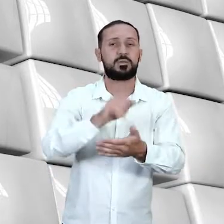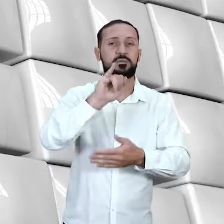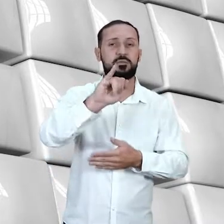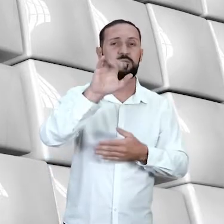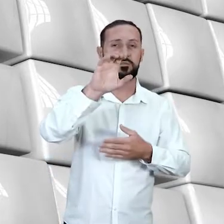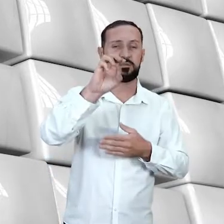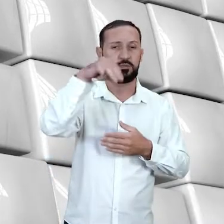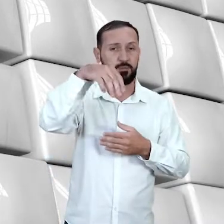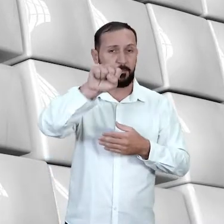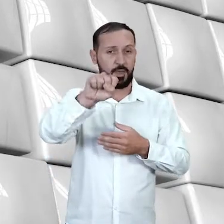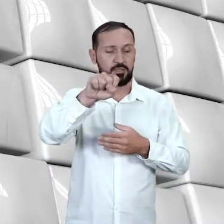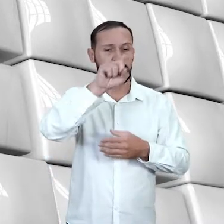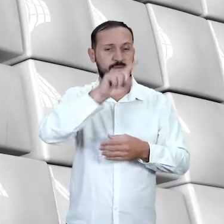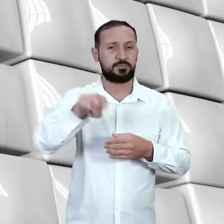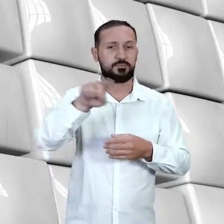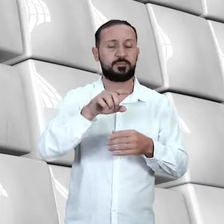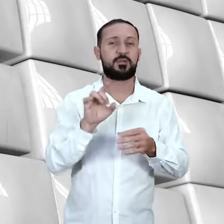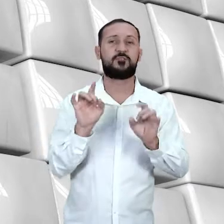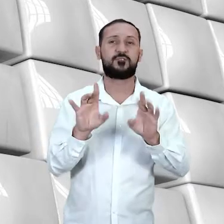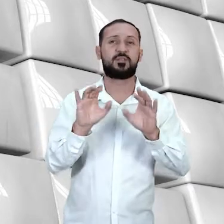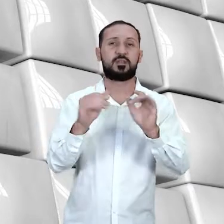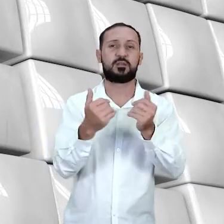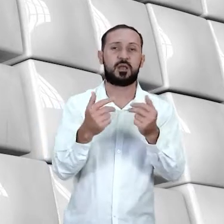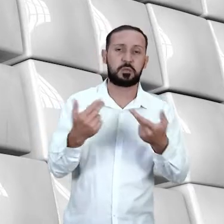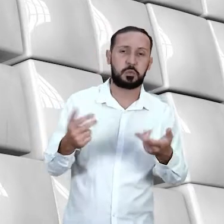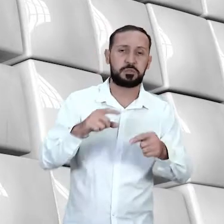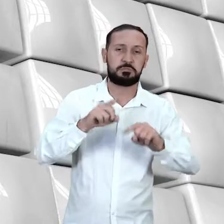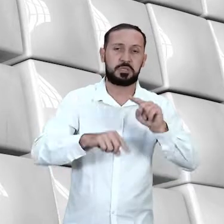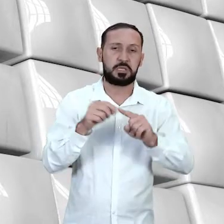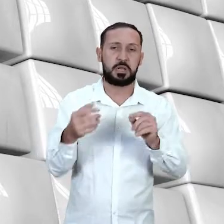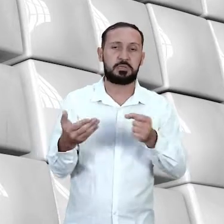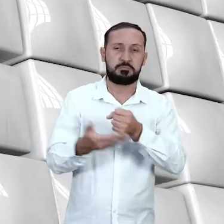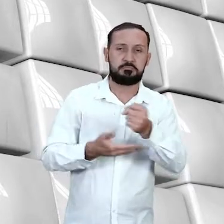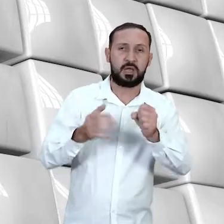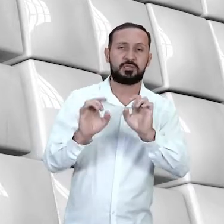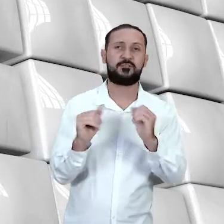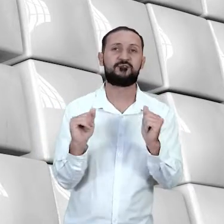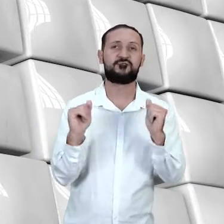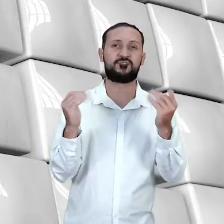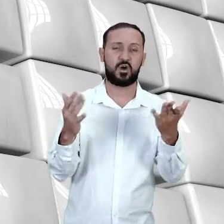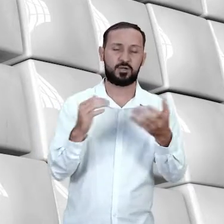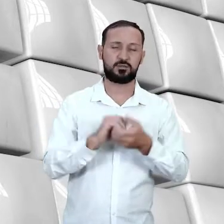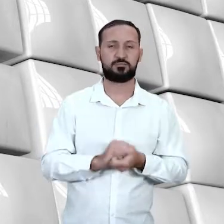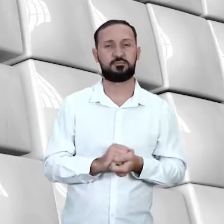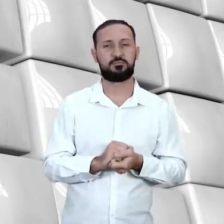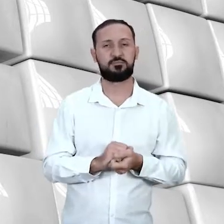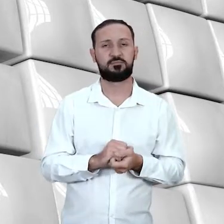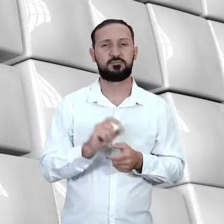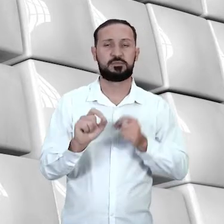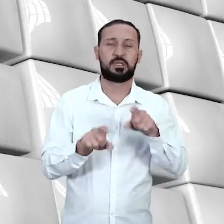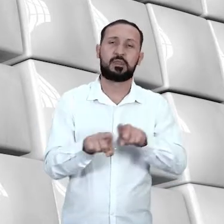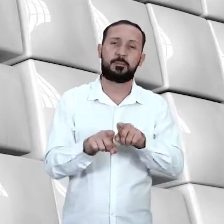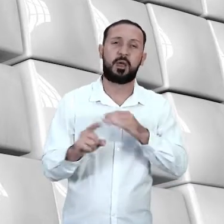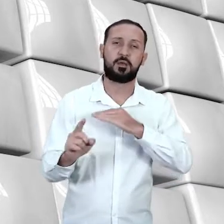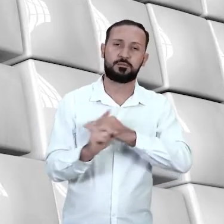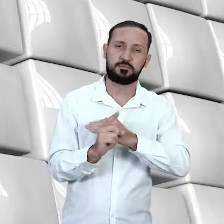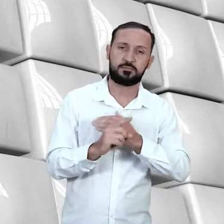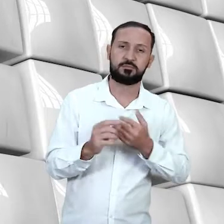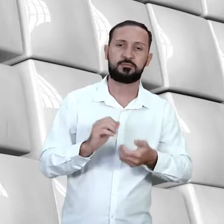de ICMS sobre as exportações de produtos primários e semi-elaborados ou